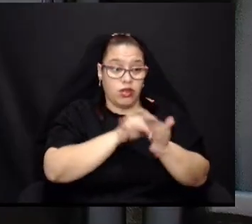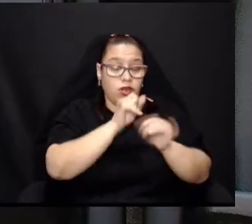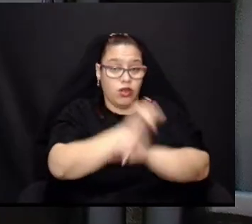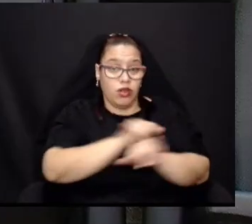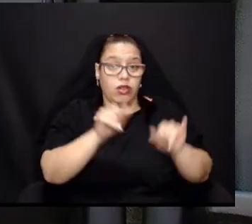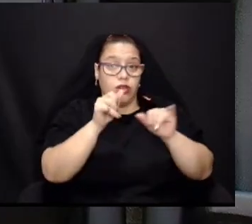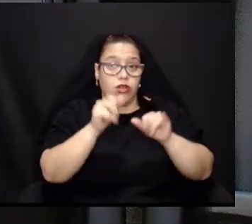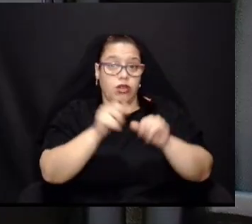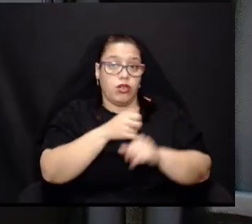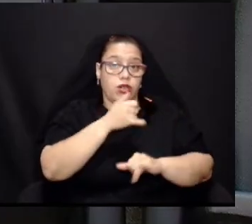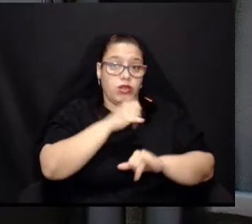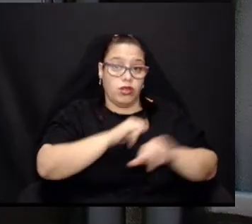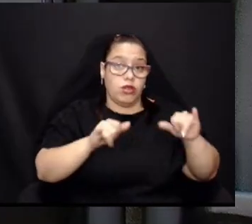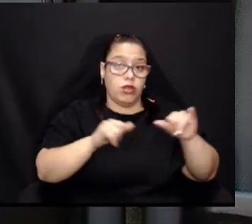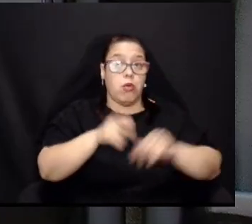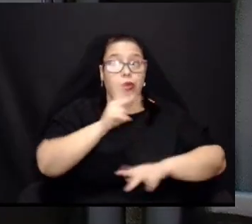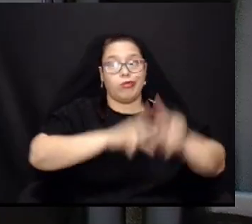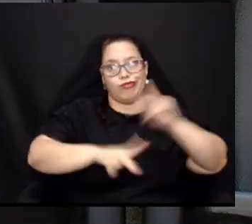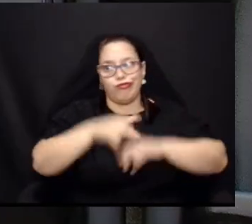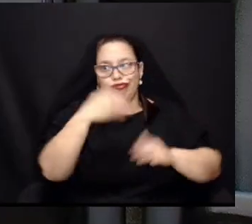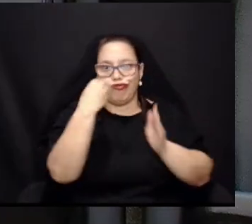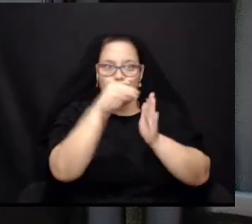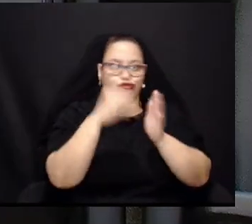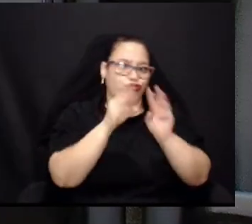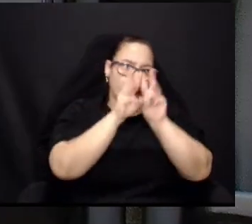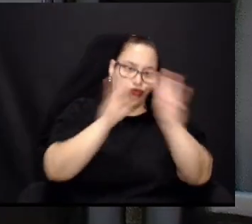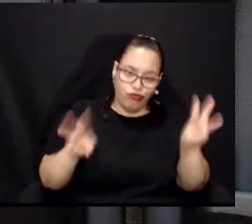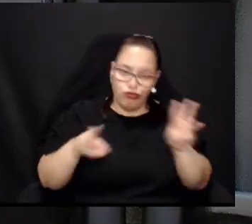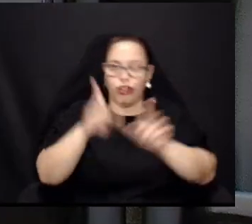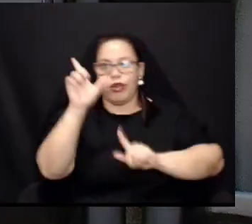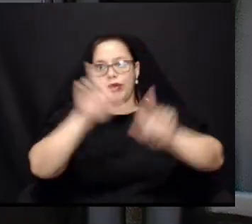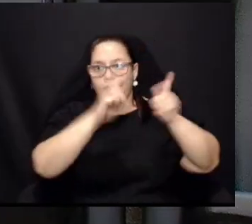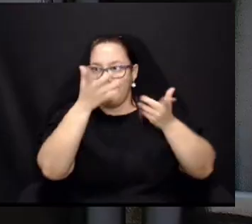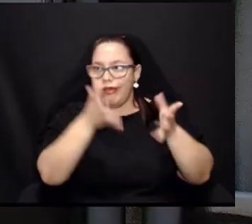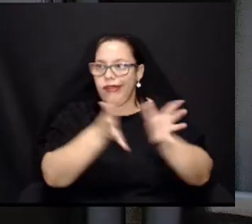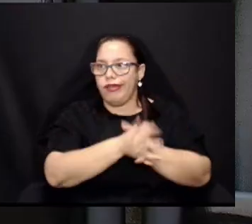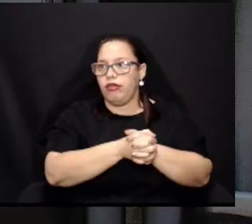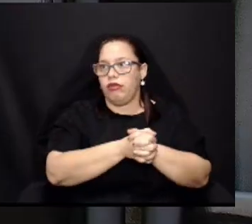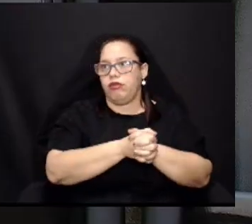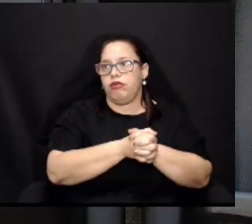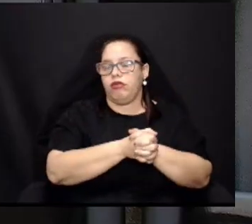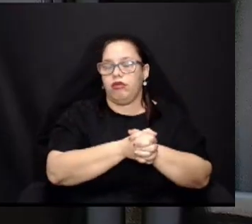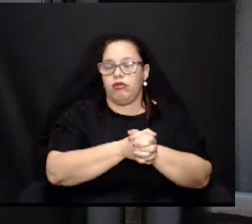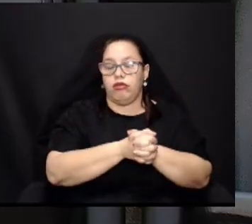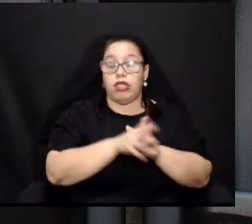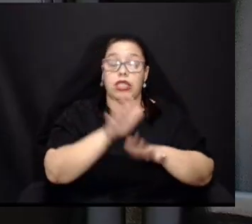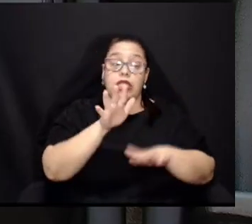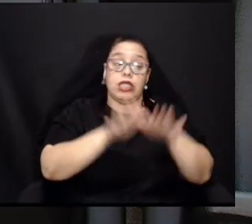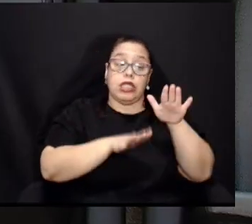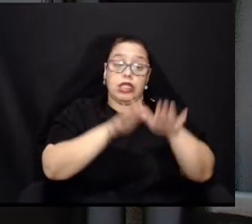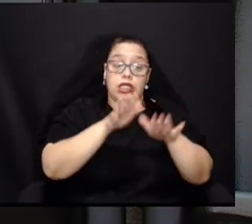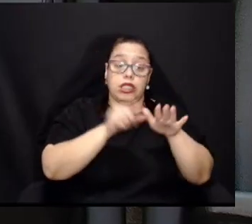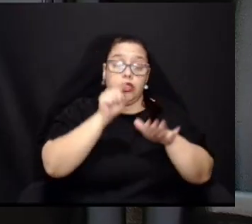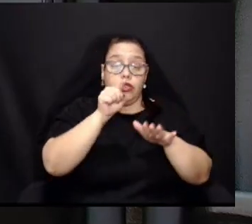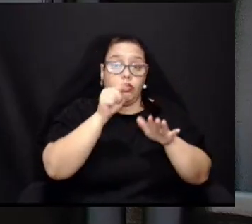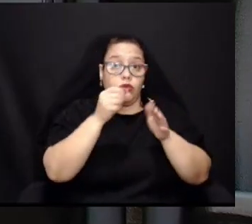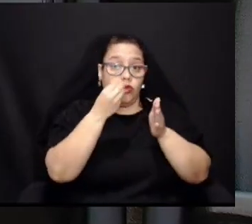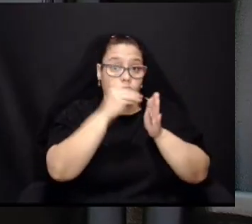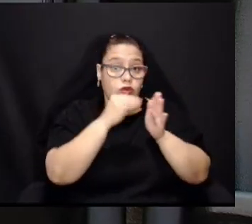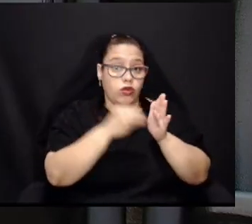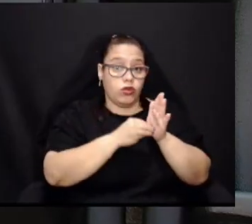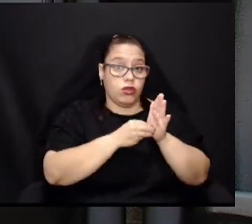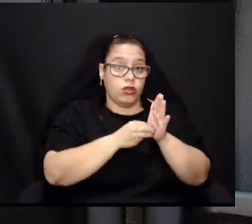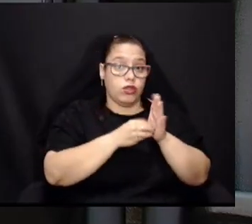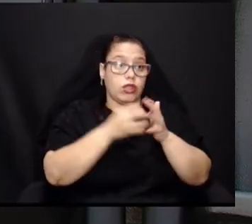para a população, vou colocar no site, vai para a TV, e dependendo do que você puser ali, pode criar um